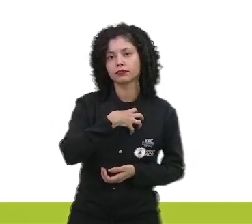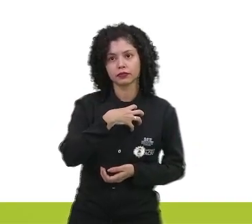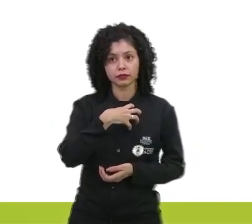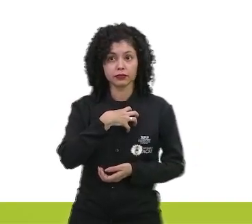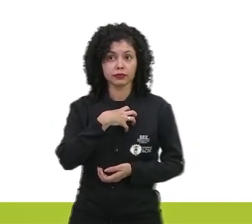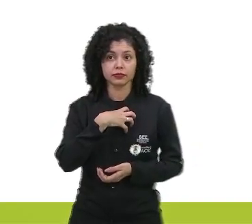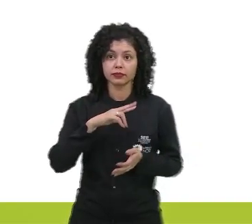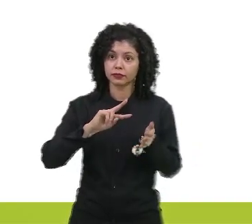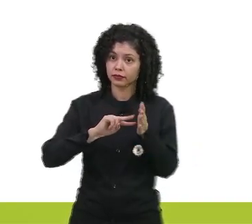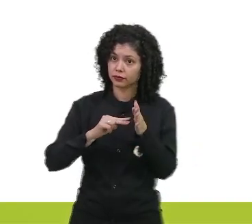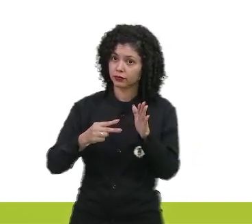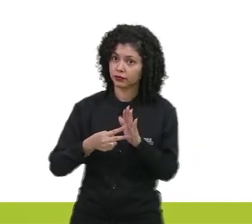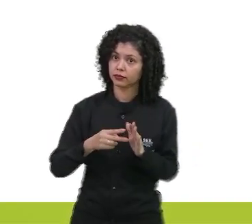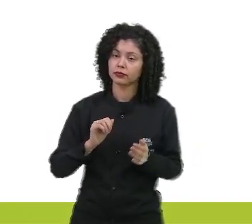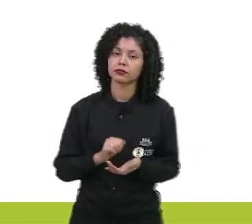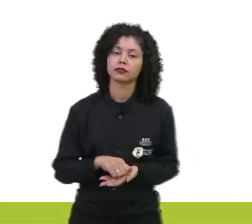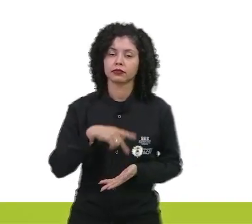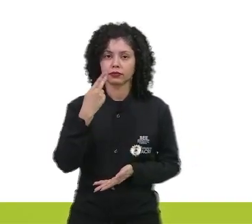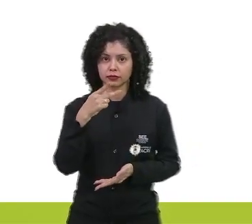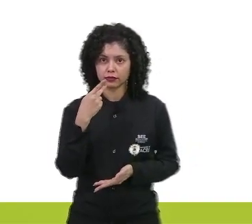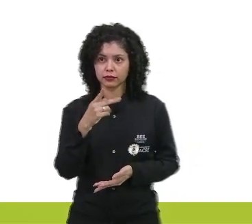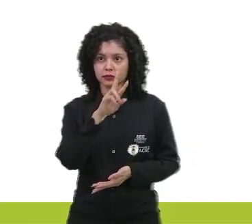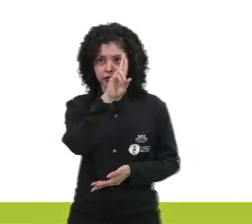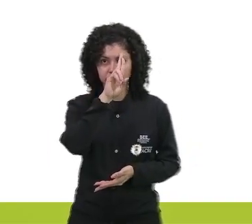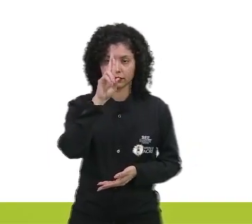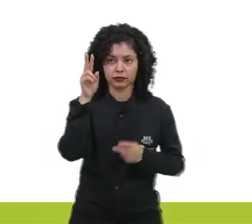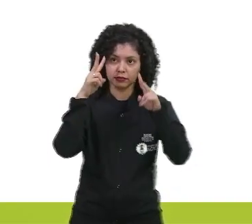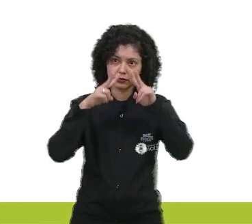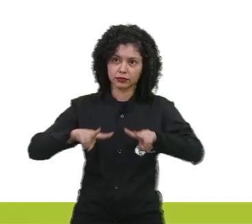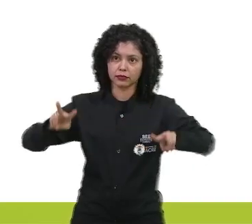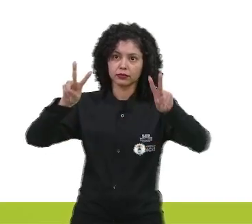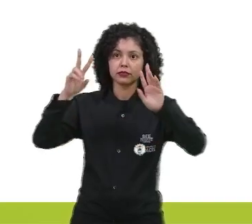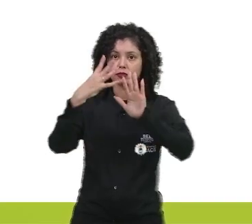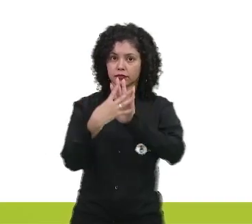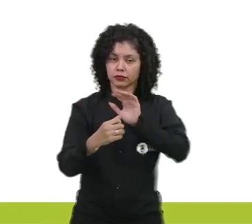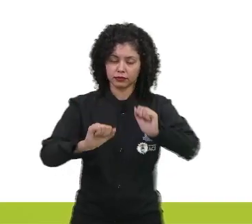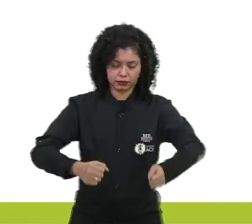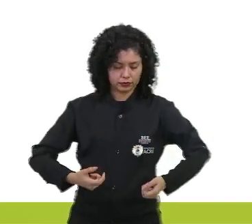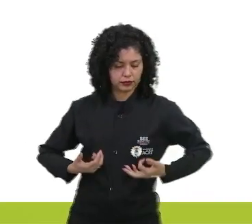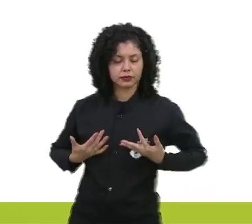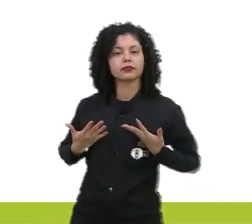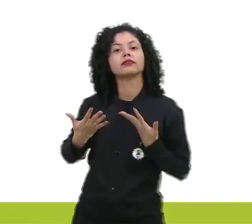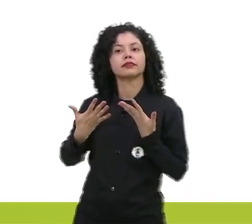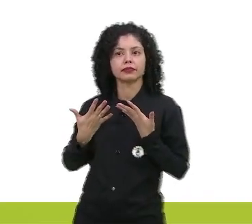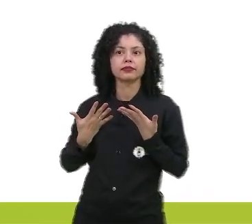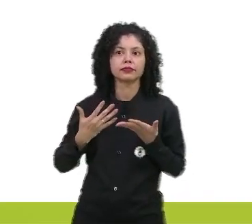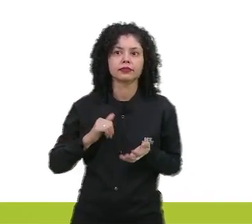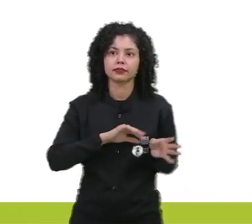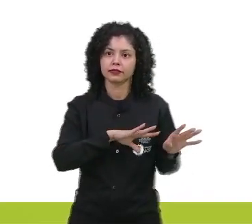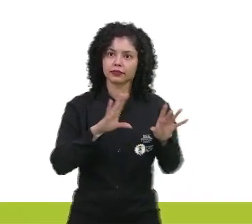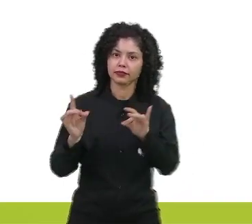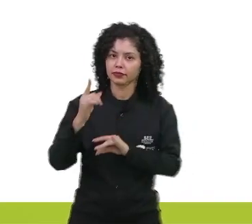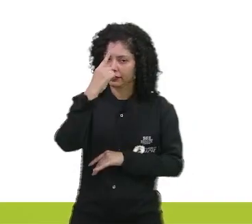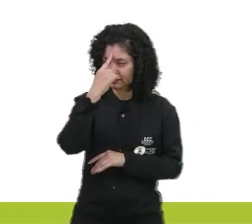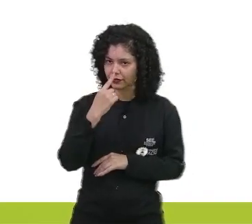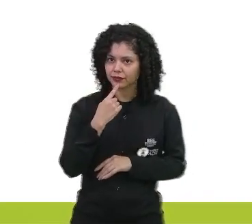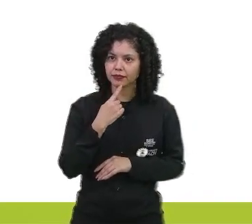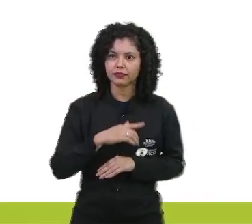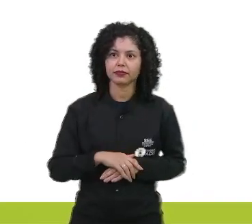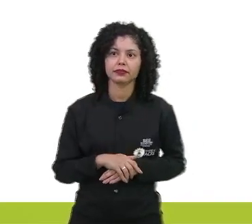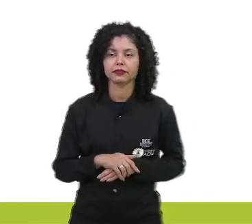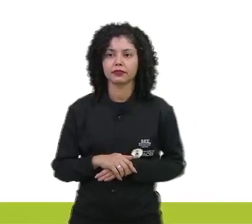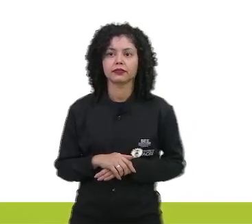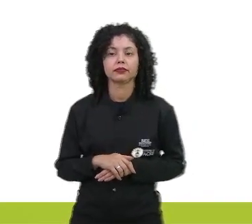momentos significativos, contar histórias visuais e transmitir emoções através das